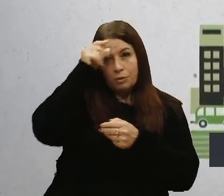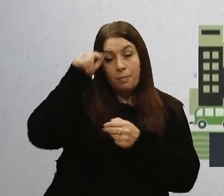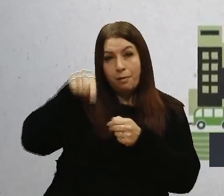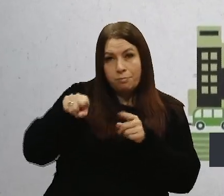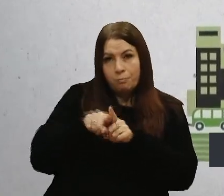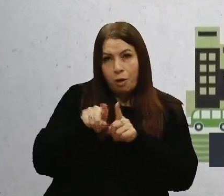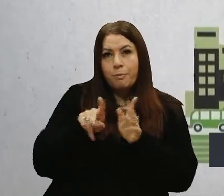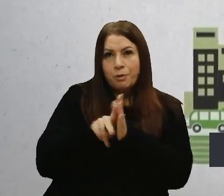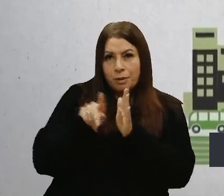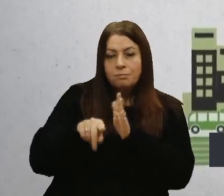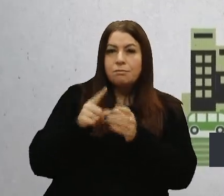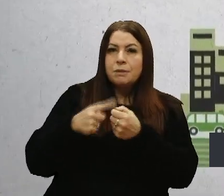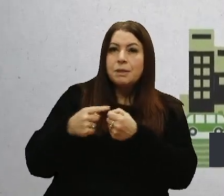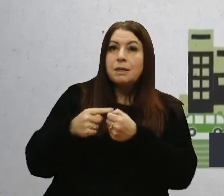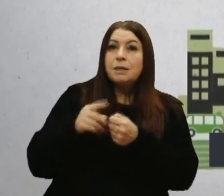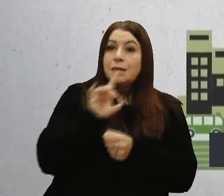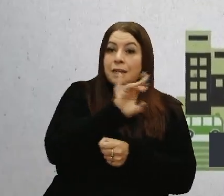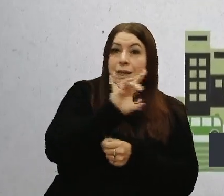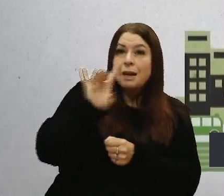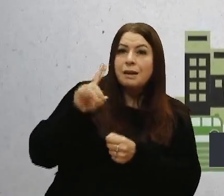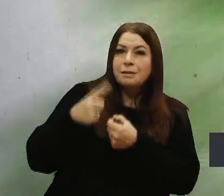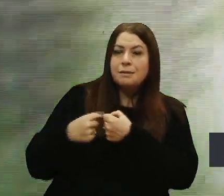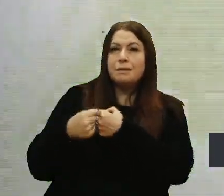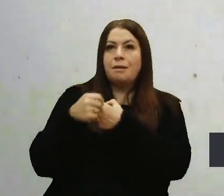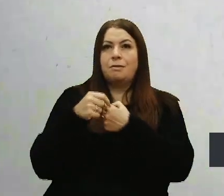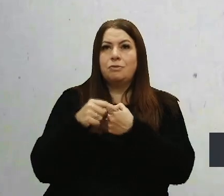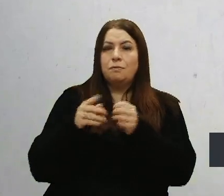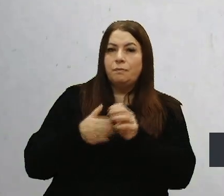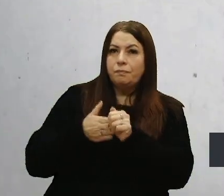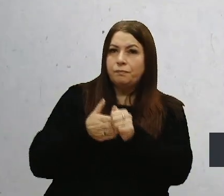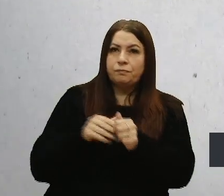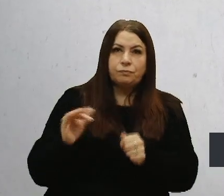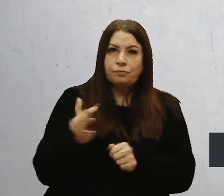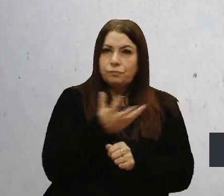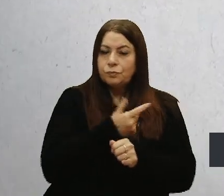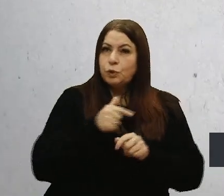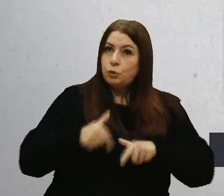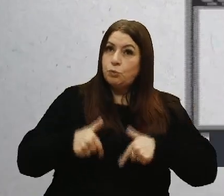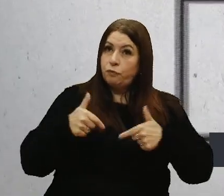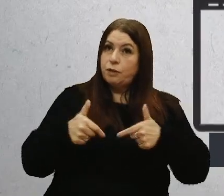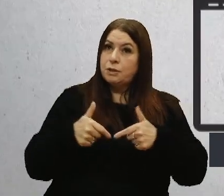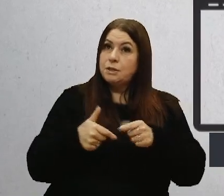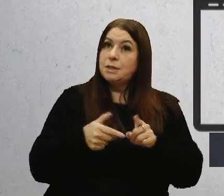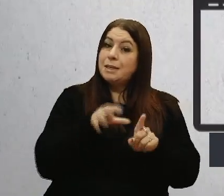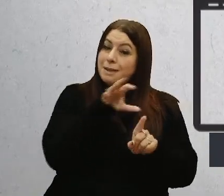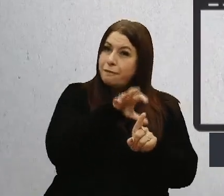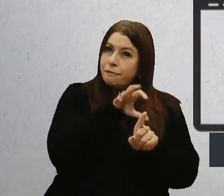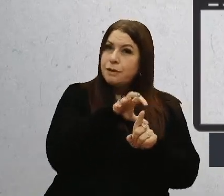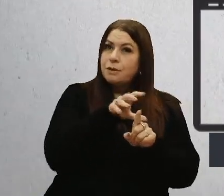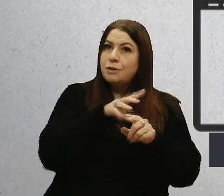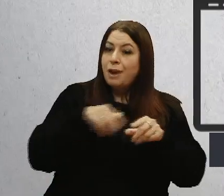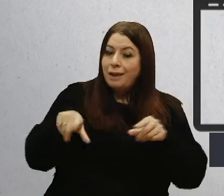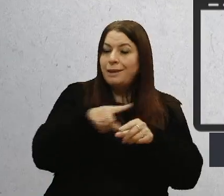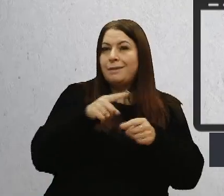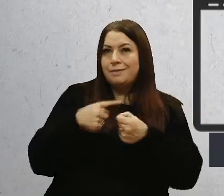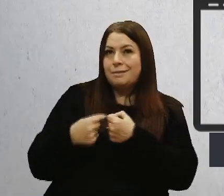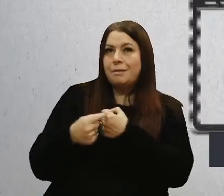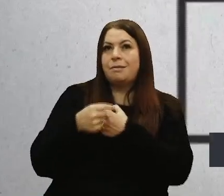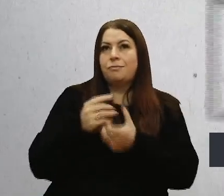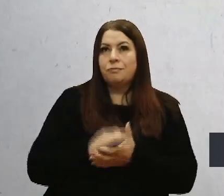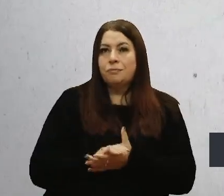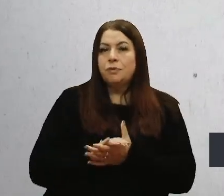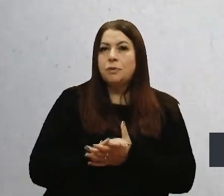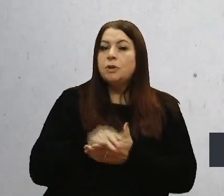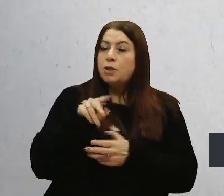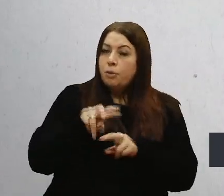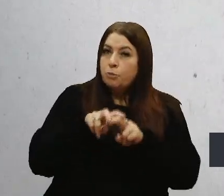deve definir cada cidade. Deve orientar todas as ações que interfiram no território da cidade. É